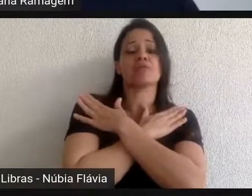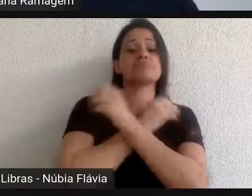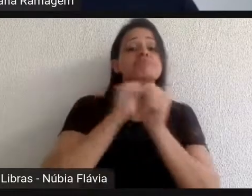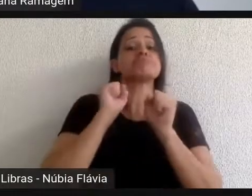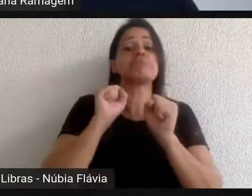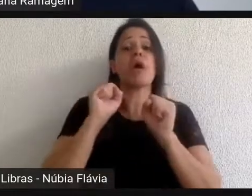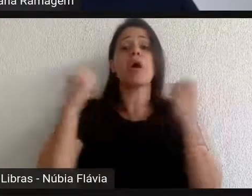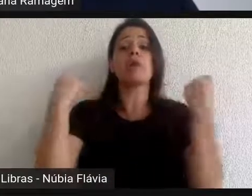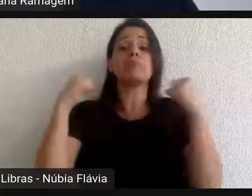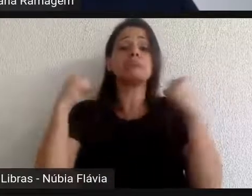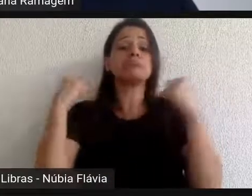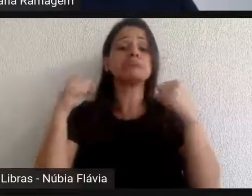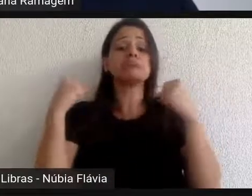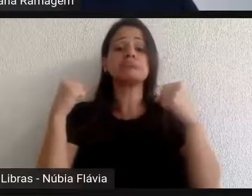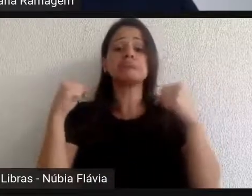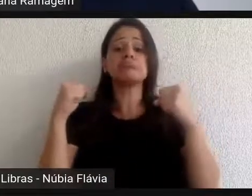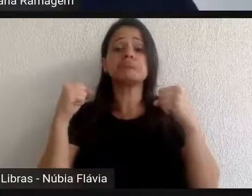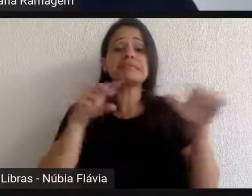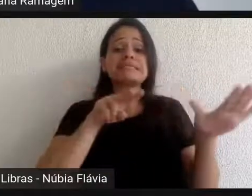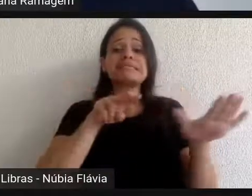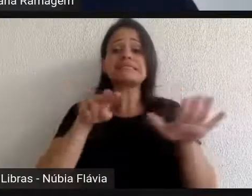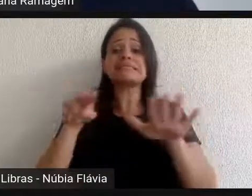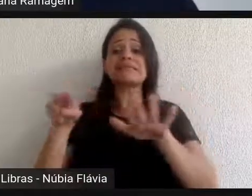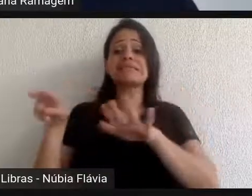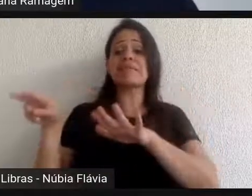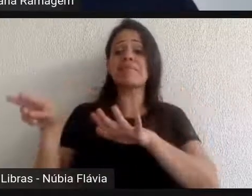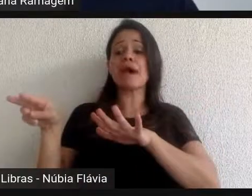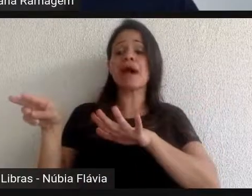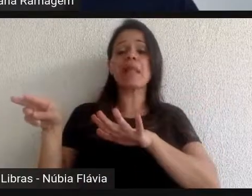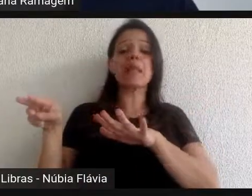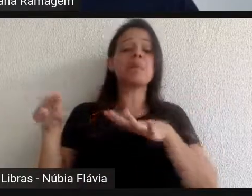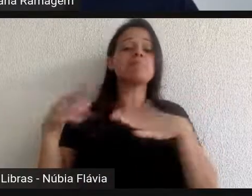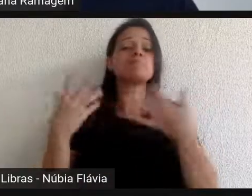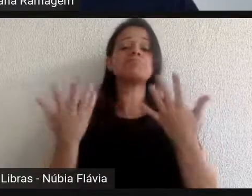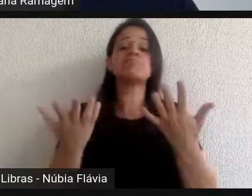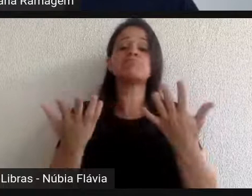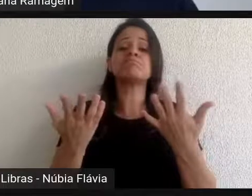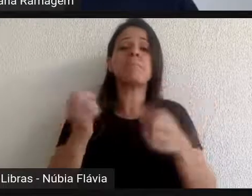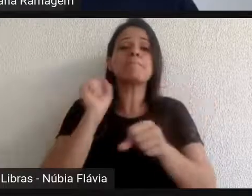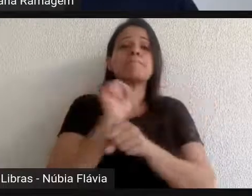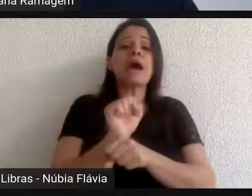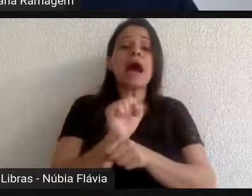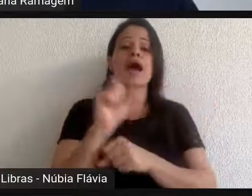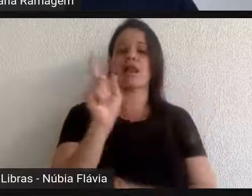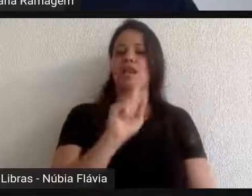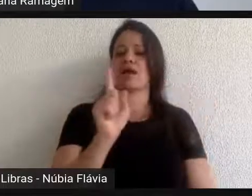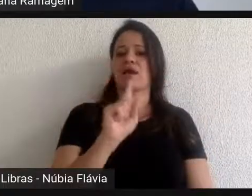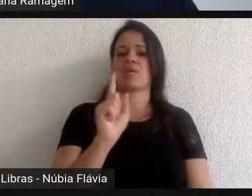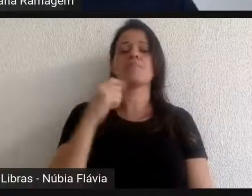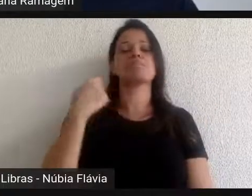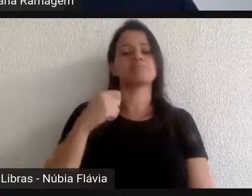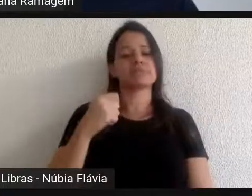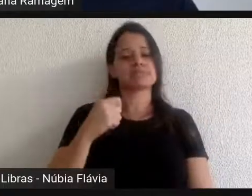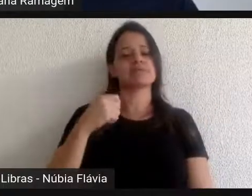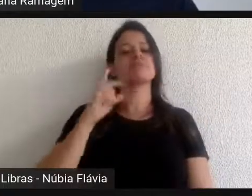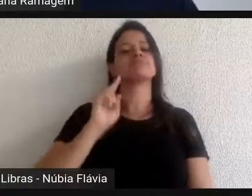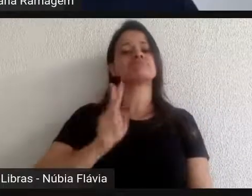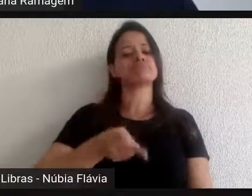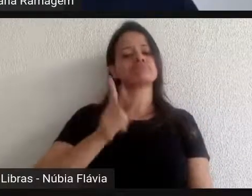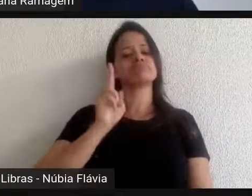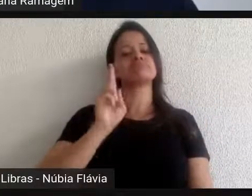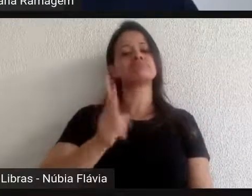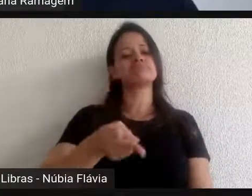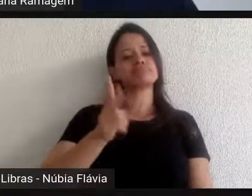a sua semana você nada fazer. A atividade tem que ser contínua. Ela só resolve quando ela